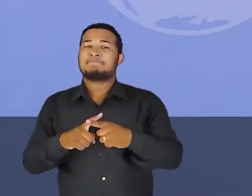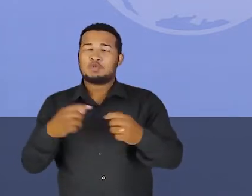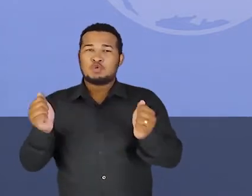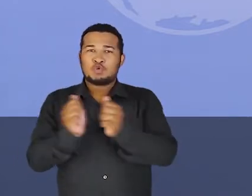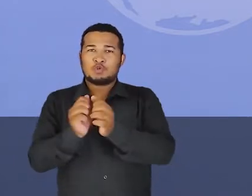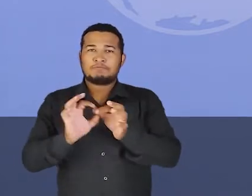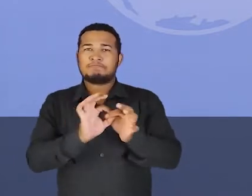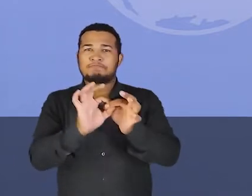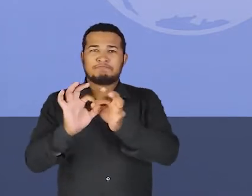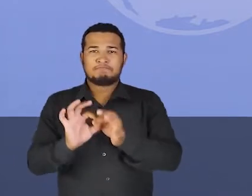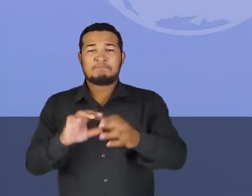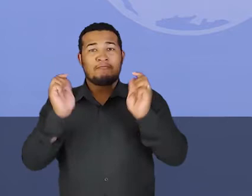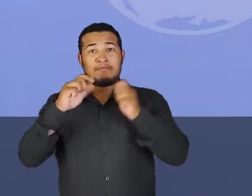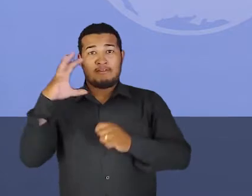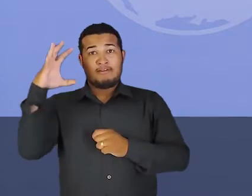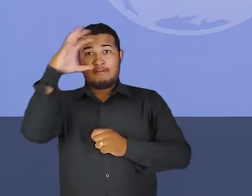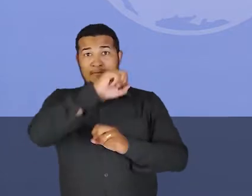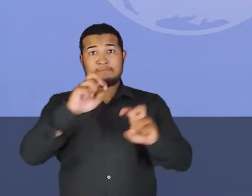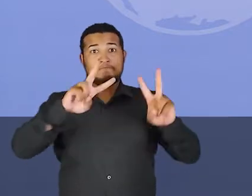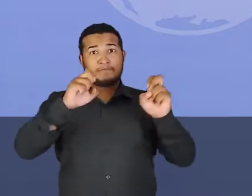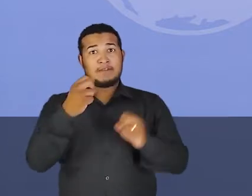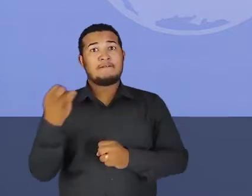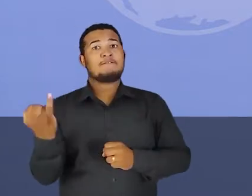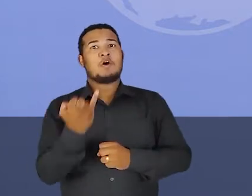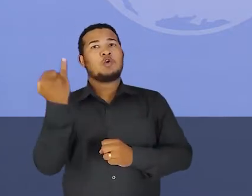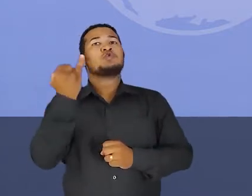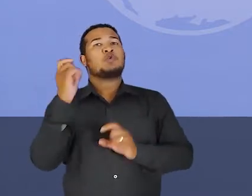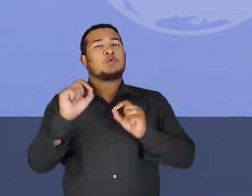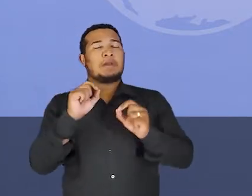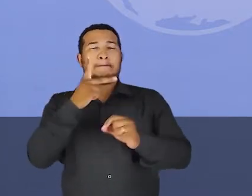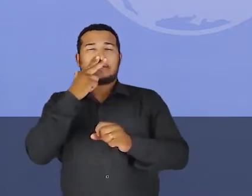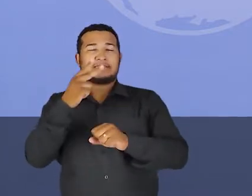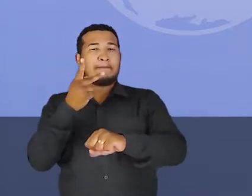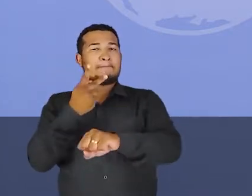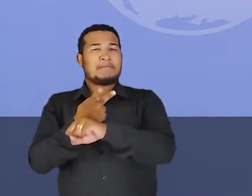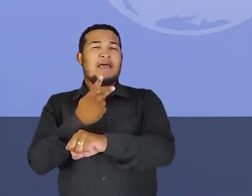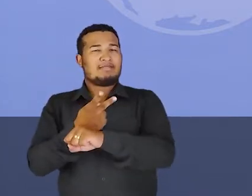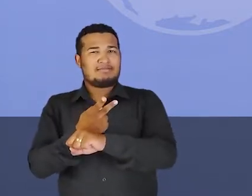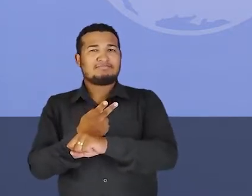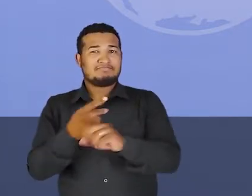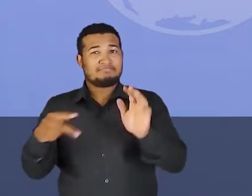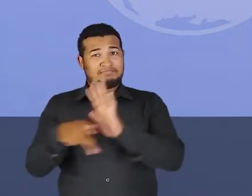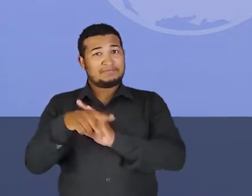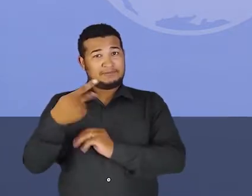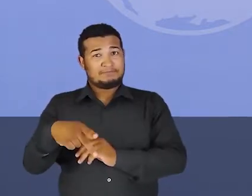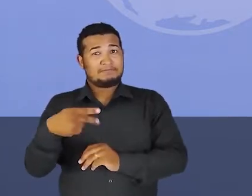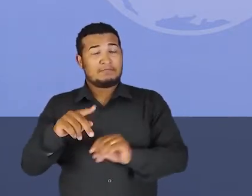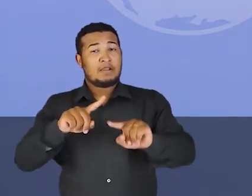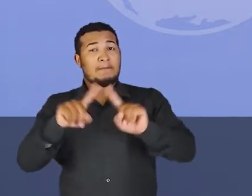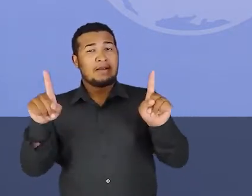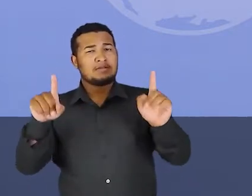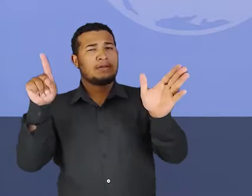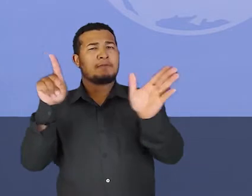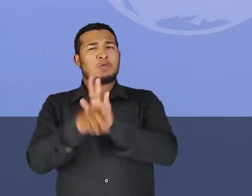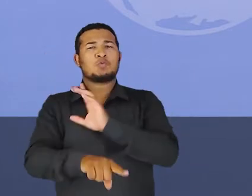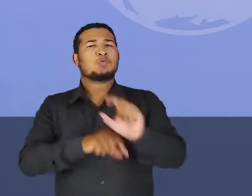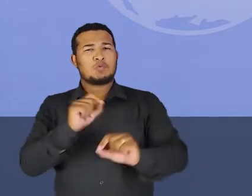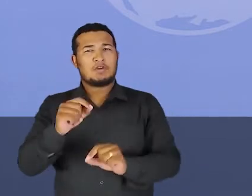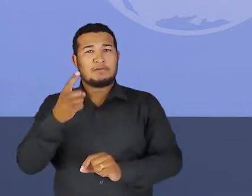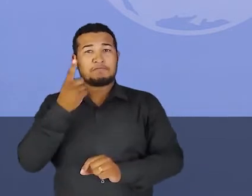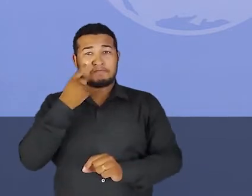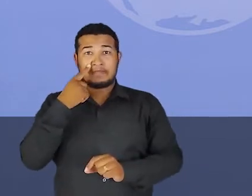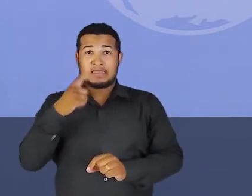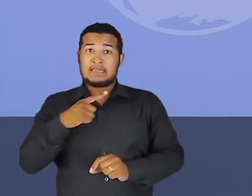juntos possamos aprender a valorizar a prata da casa. Mas antes eu quero fazer uma pergunta para você. No próximo slide tem uma